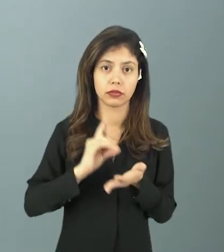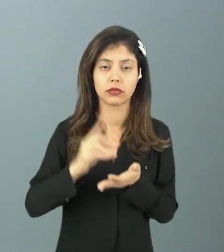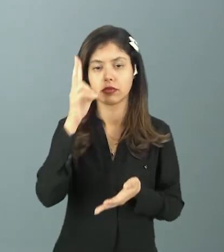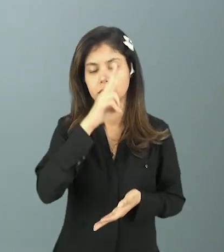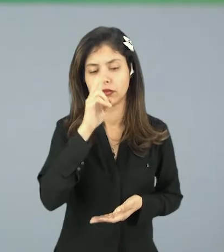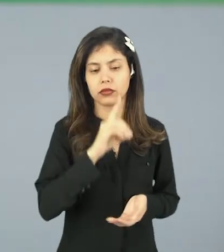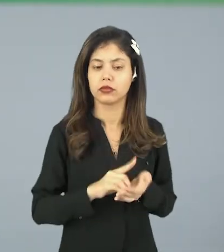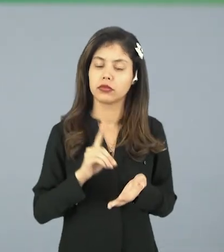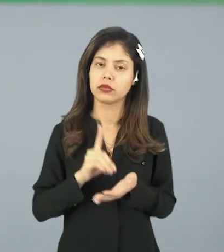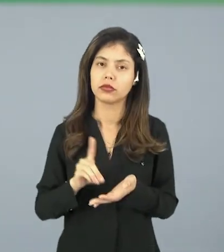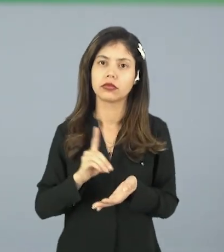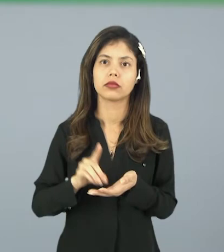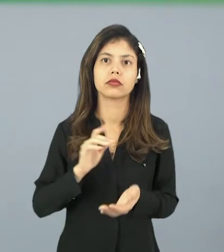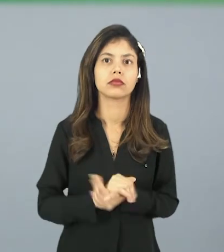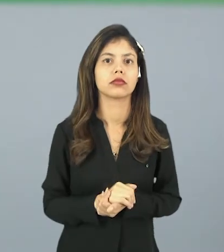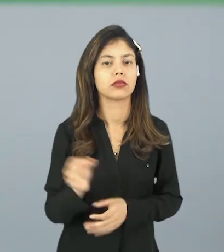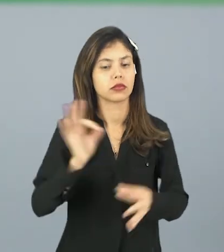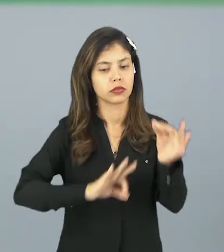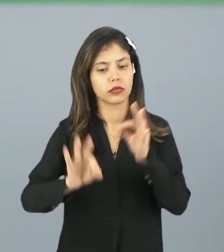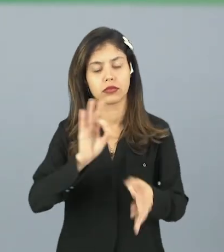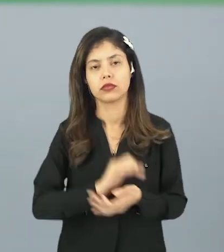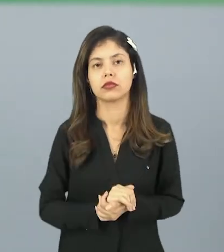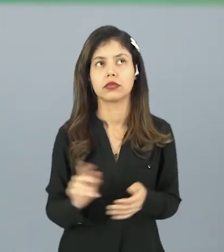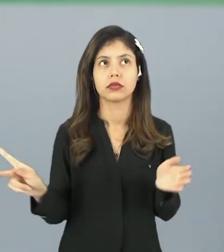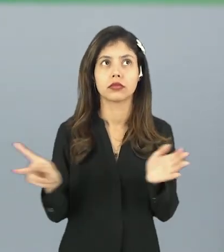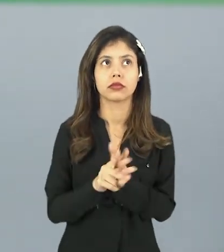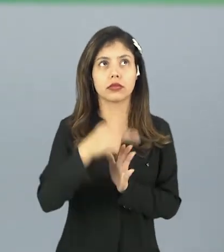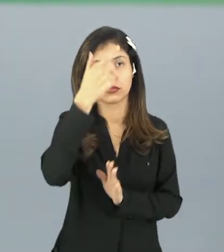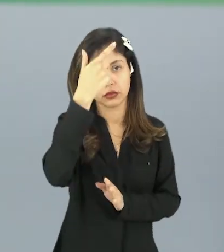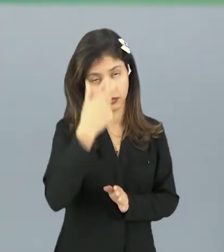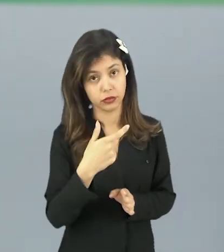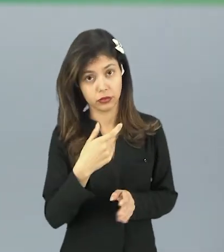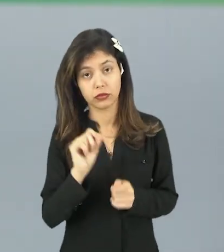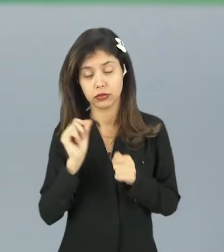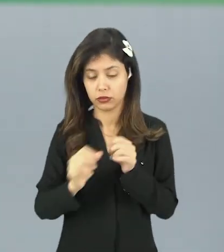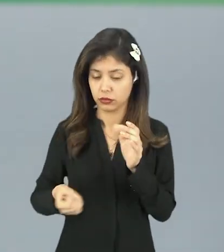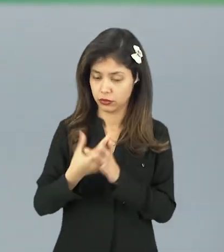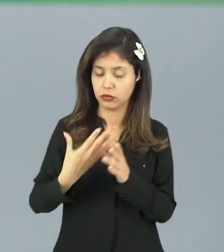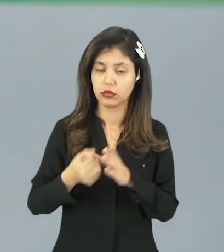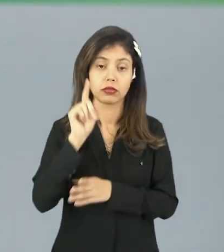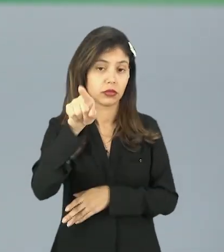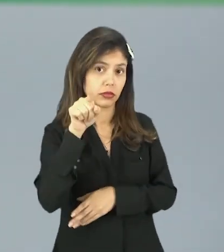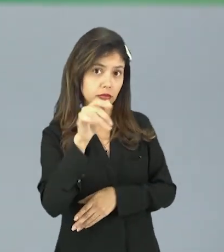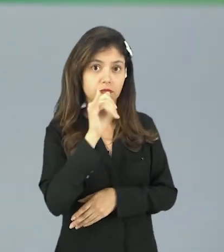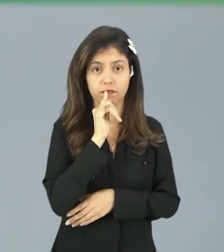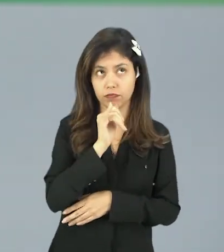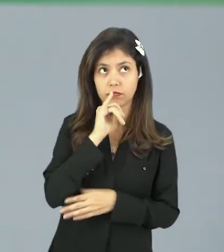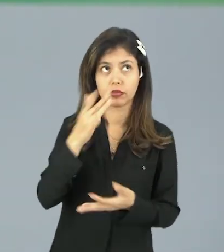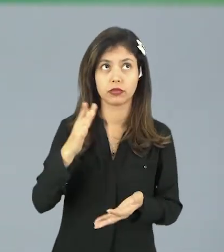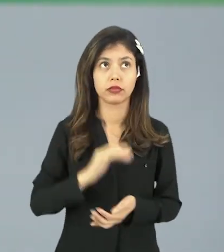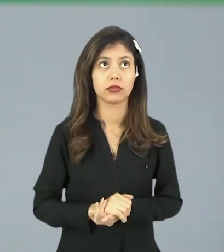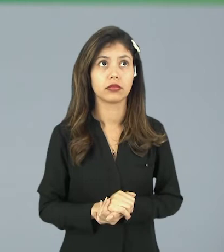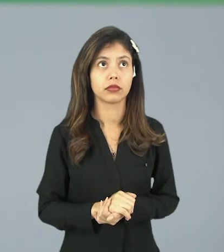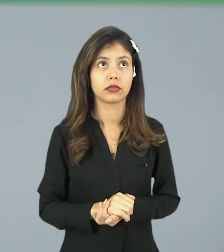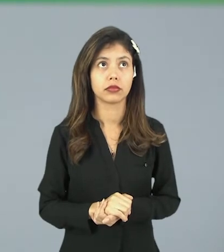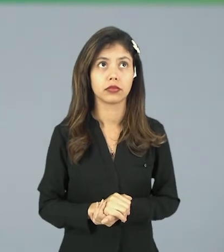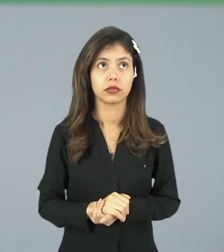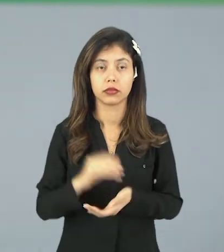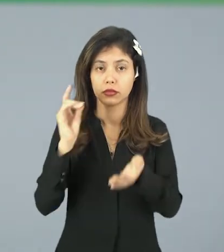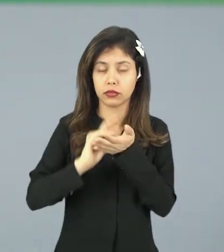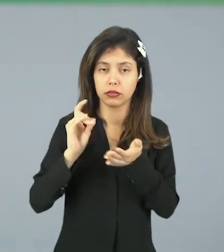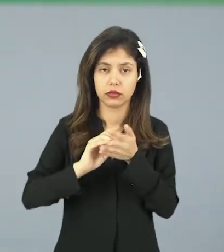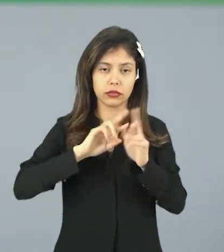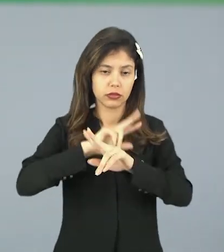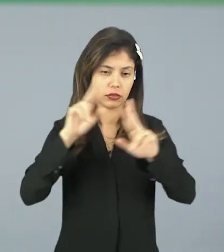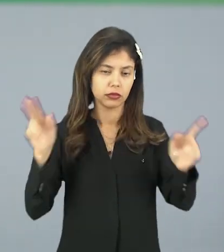Lembrando que o dicionário depende da organização da própria pessoa que produziu aquele exemplo ali, aquele exemplar. E o dicionário tem